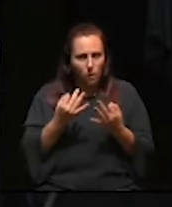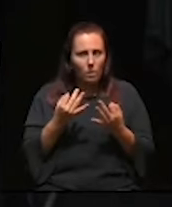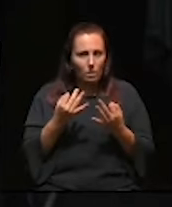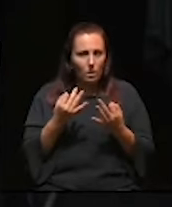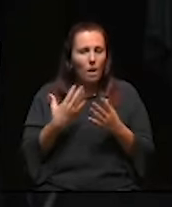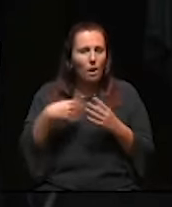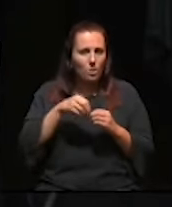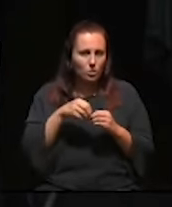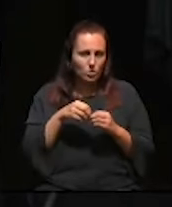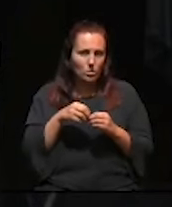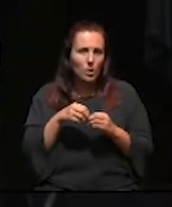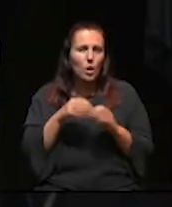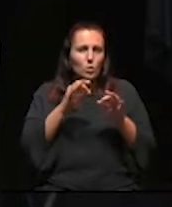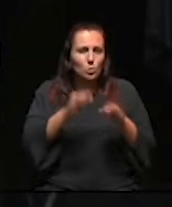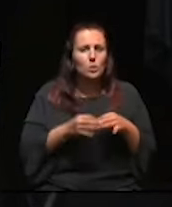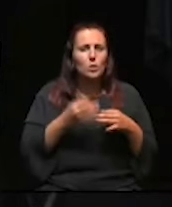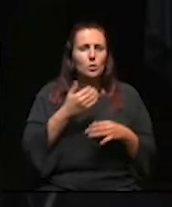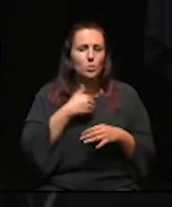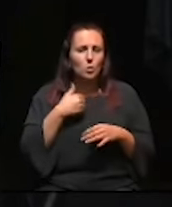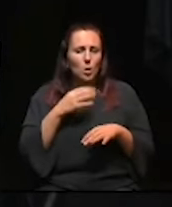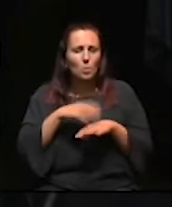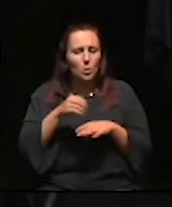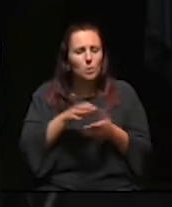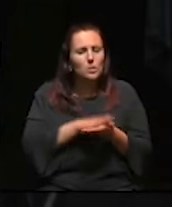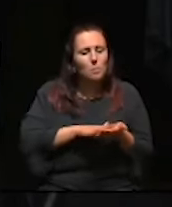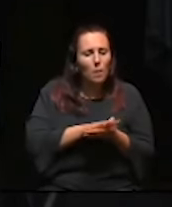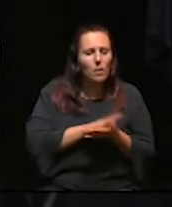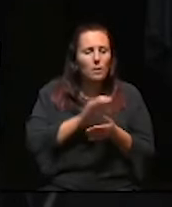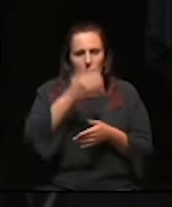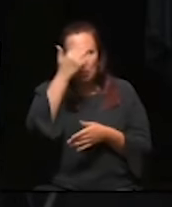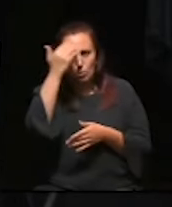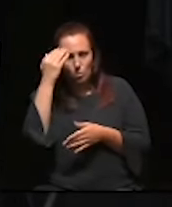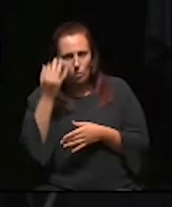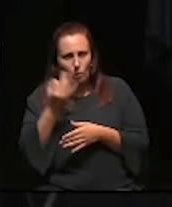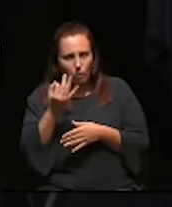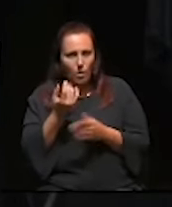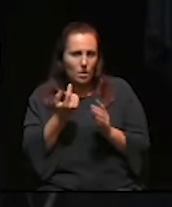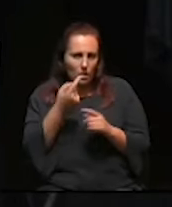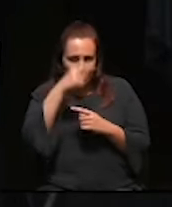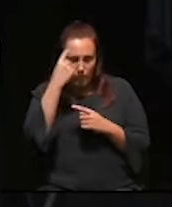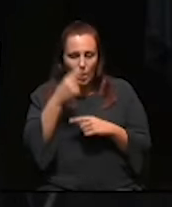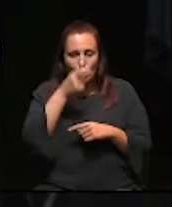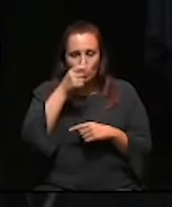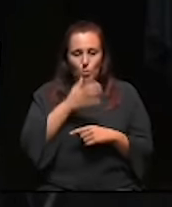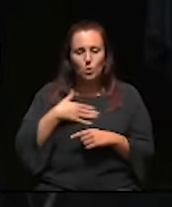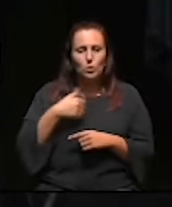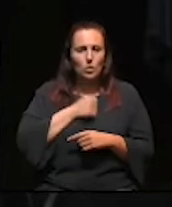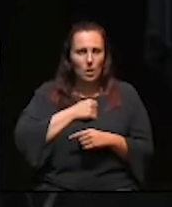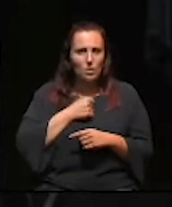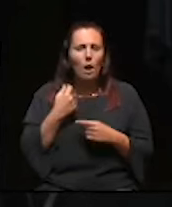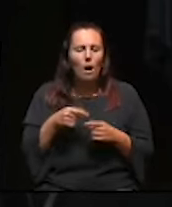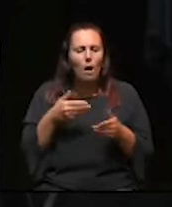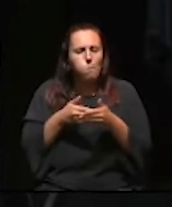têm dificuldades adicionais de acesso aos cuidados de saúde, sobretudo os primários e de saúde mental. E no caso das pessoas trans, existem muitos